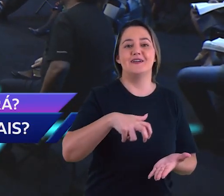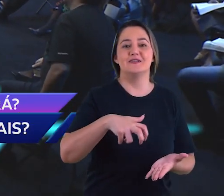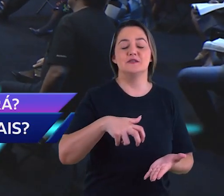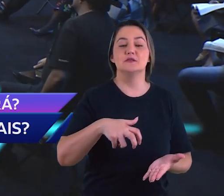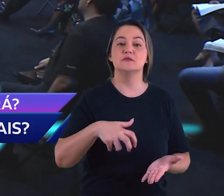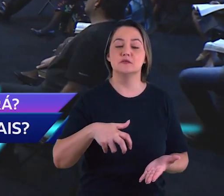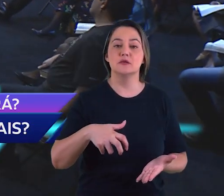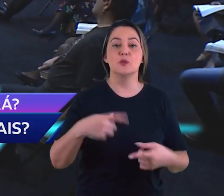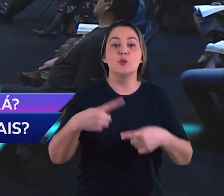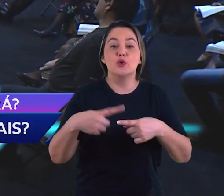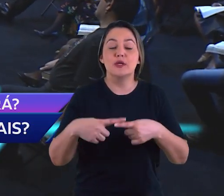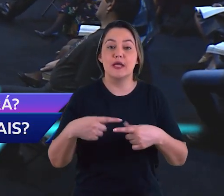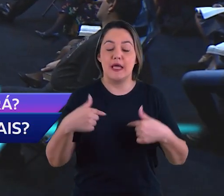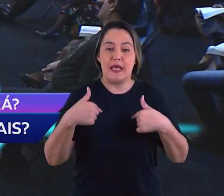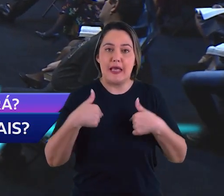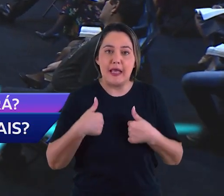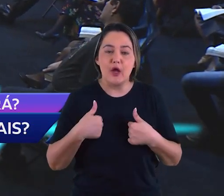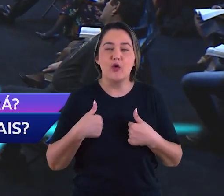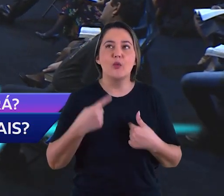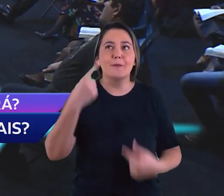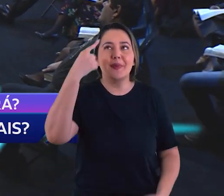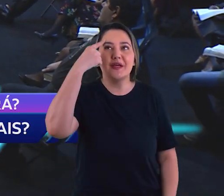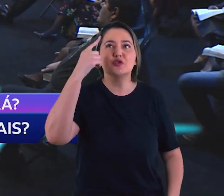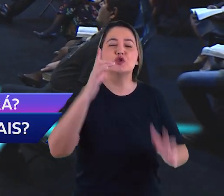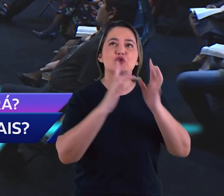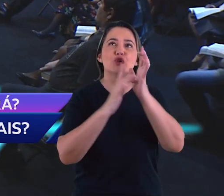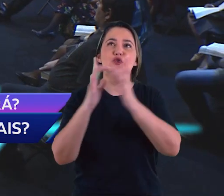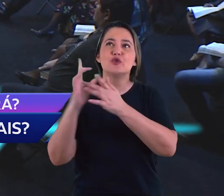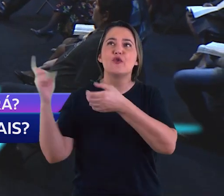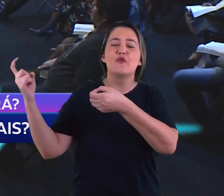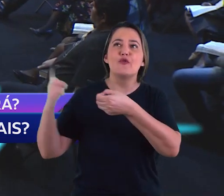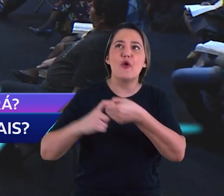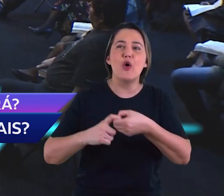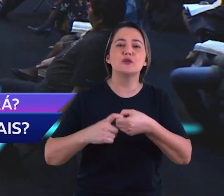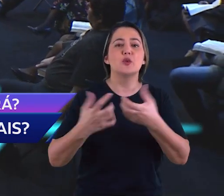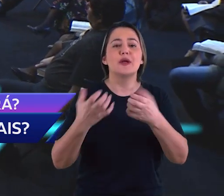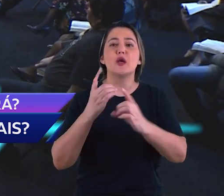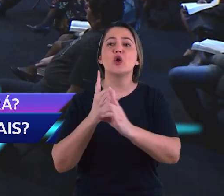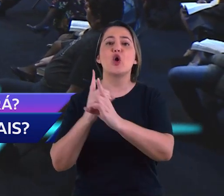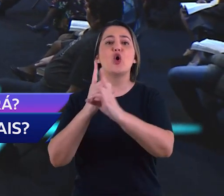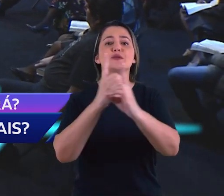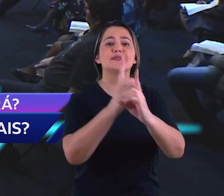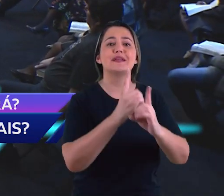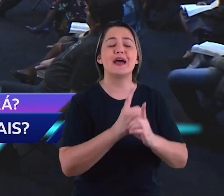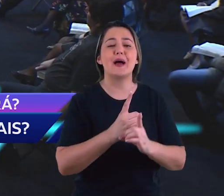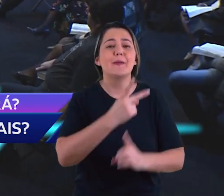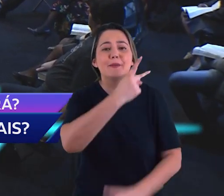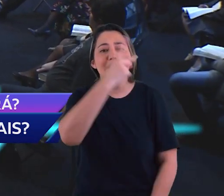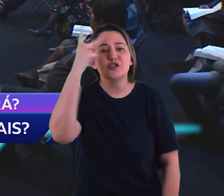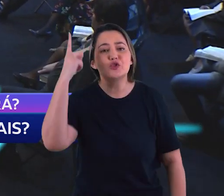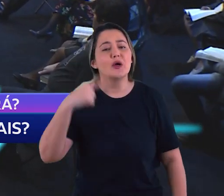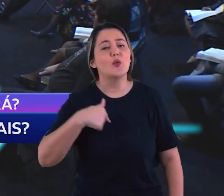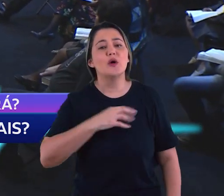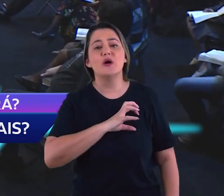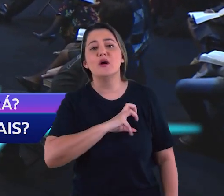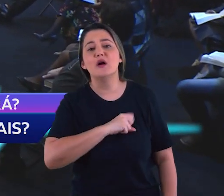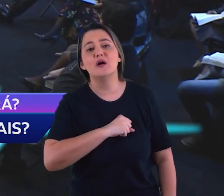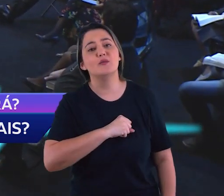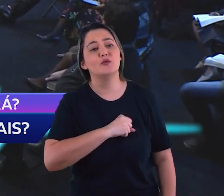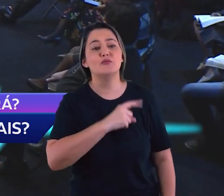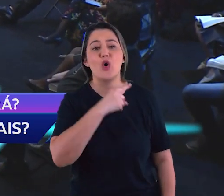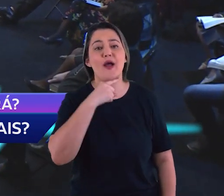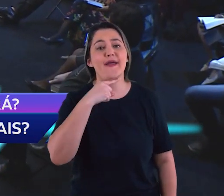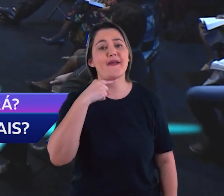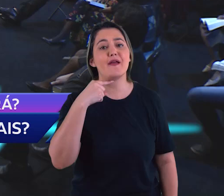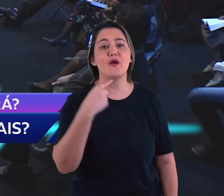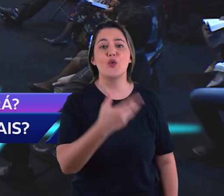festa, celebração. Porque eu olho para a volta de Jesus como o momento que eu vou encontrar as pessoas que eu amo